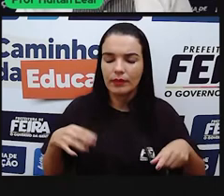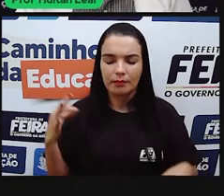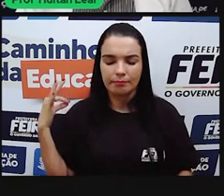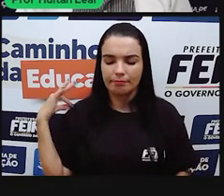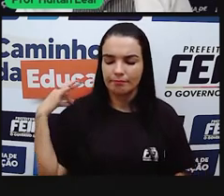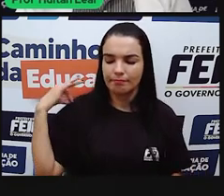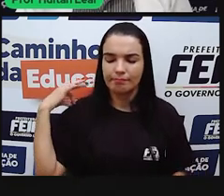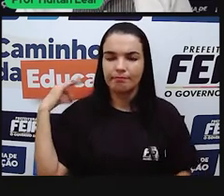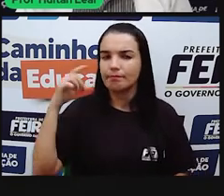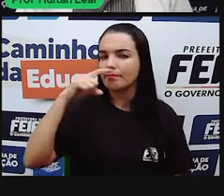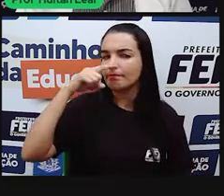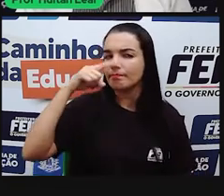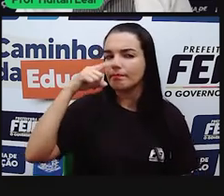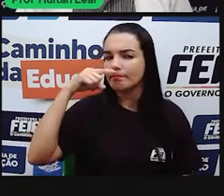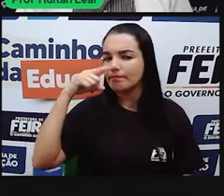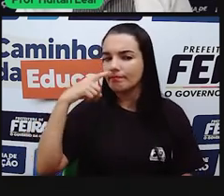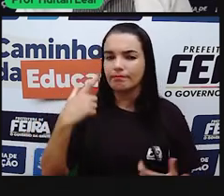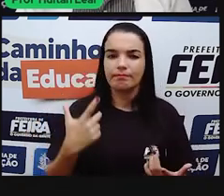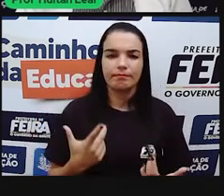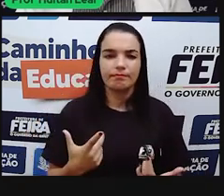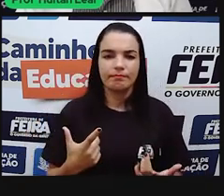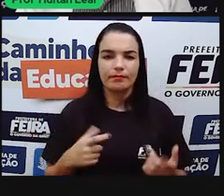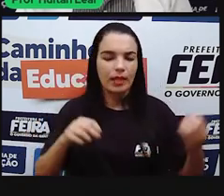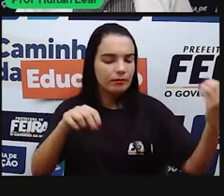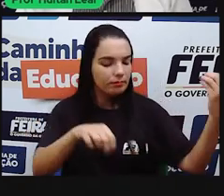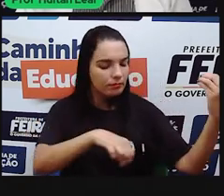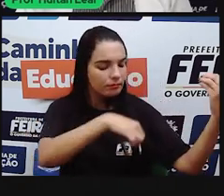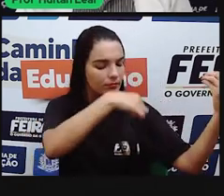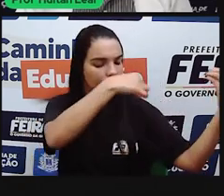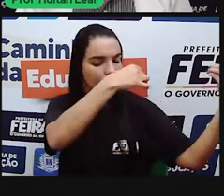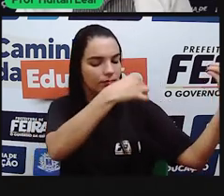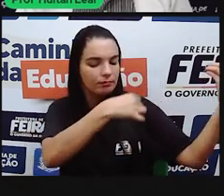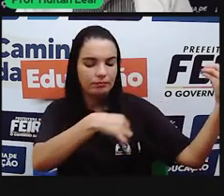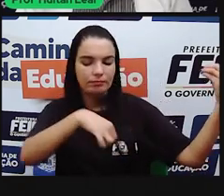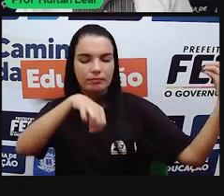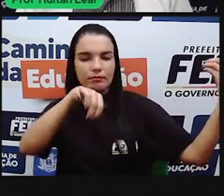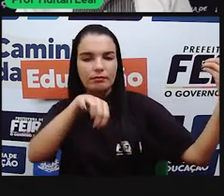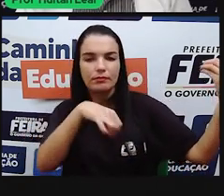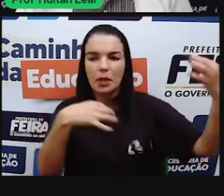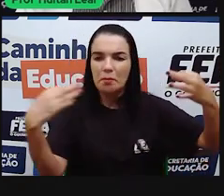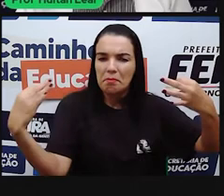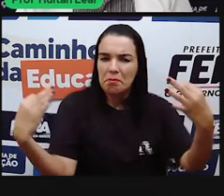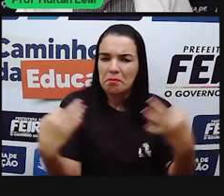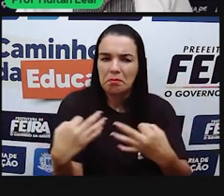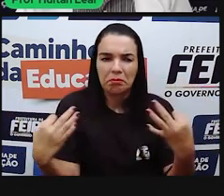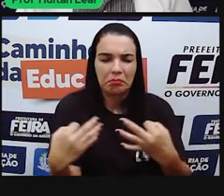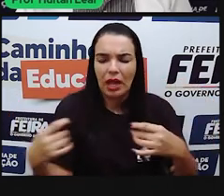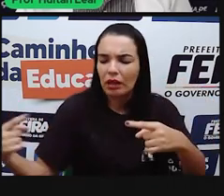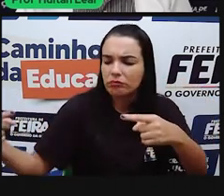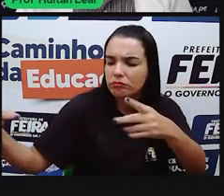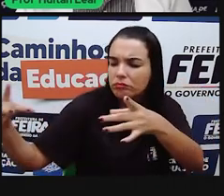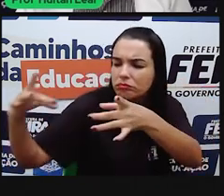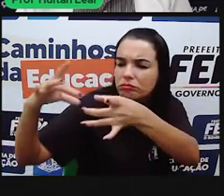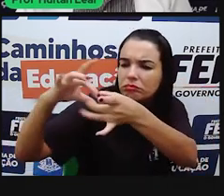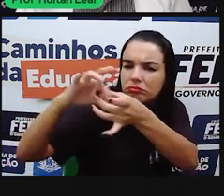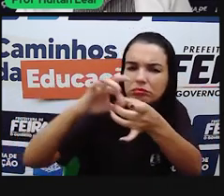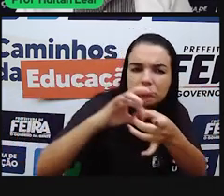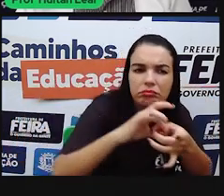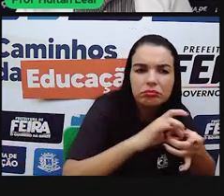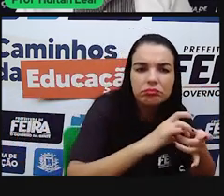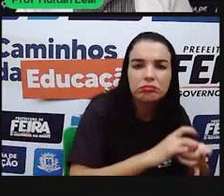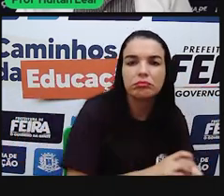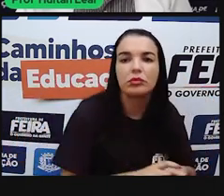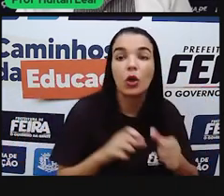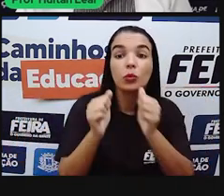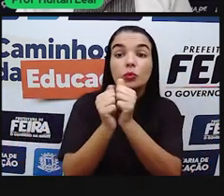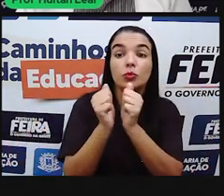e elaboradas. Voz e instrumentos estão geralmente muito ligados à partitura. Olha aqui em